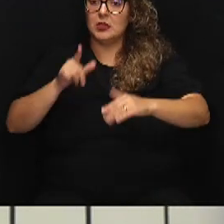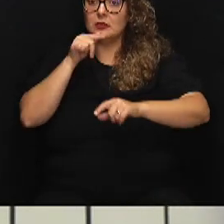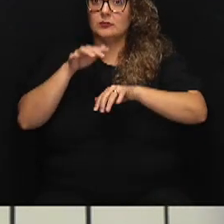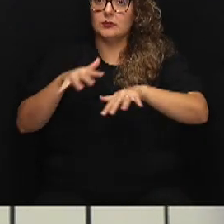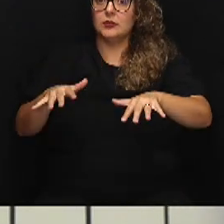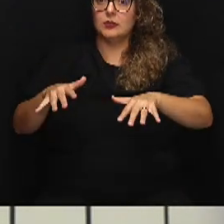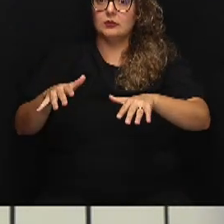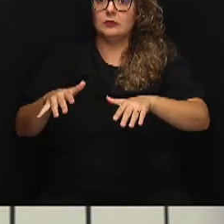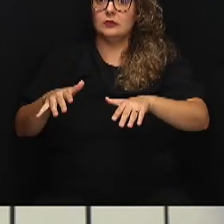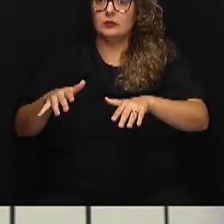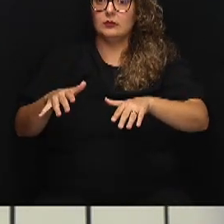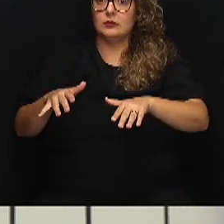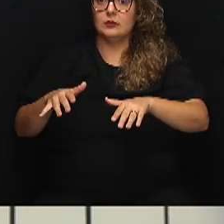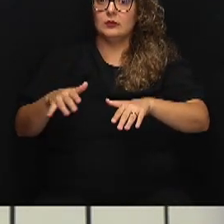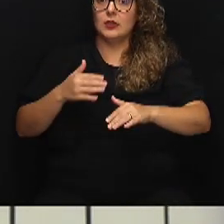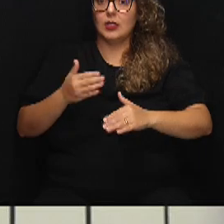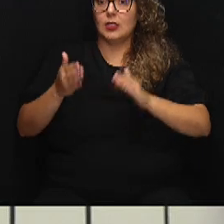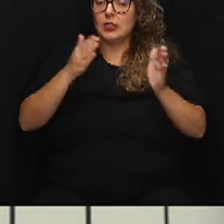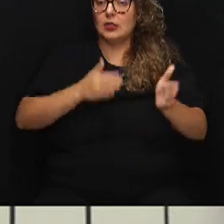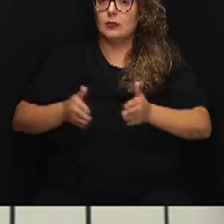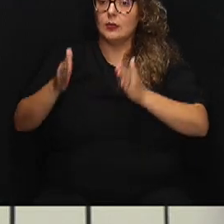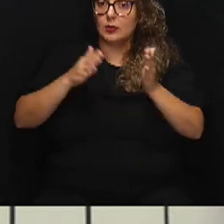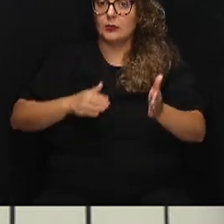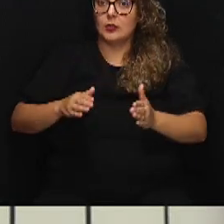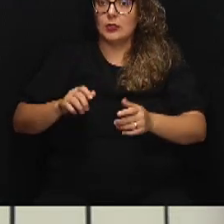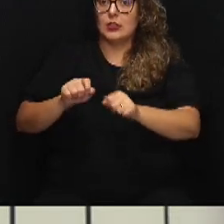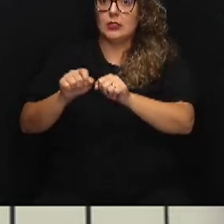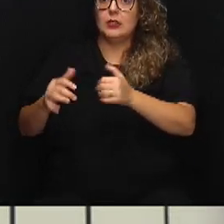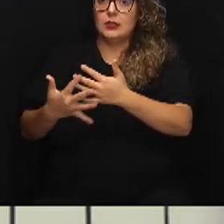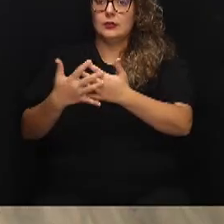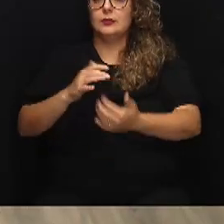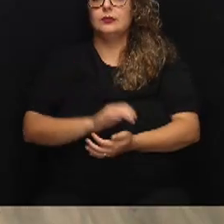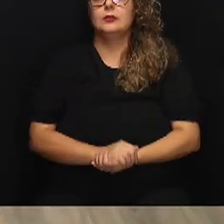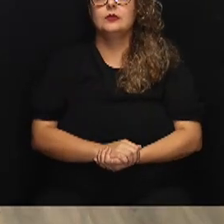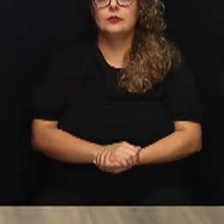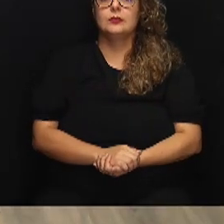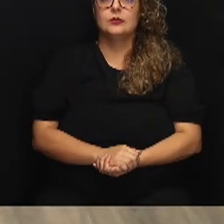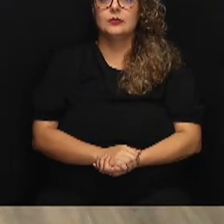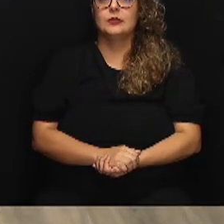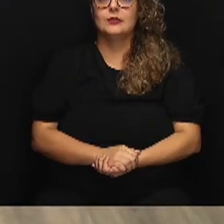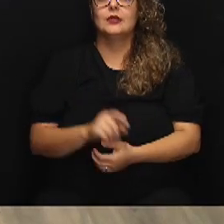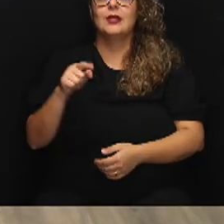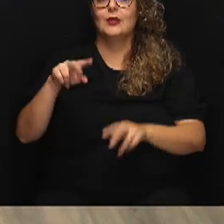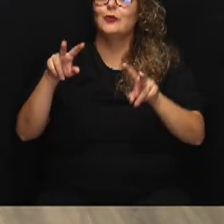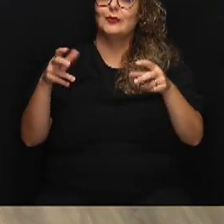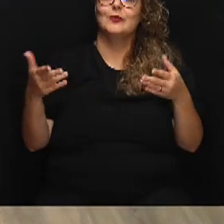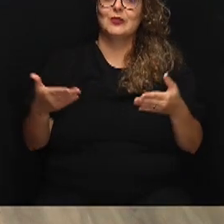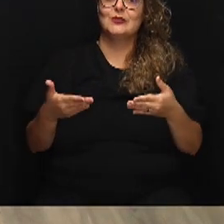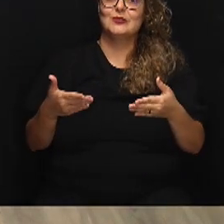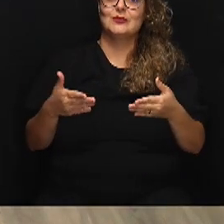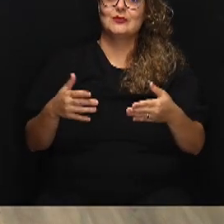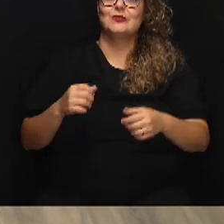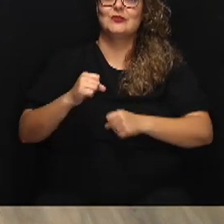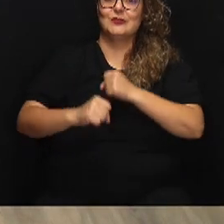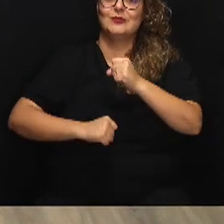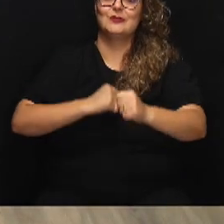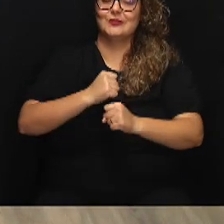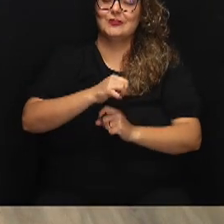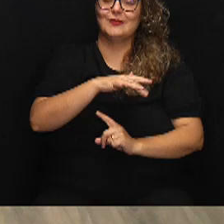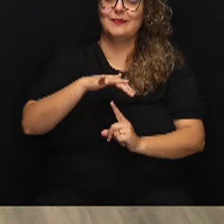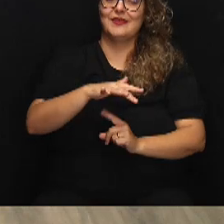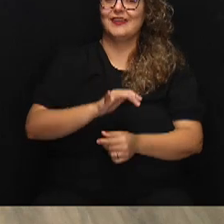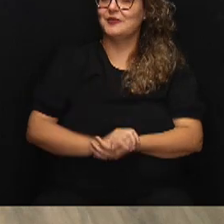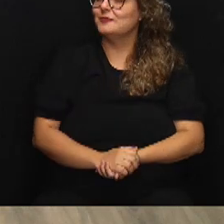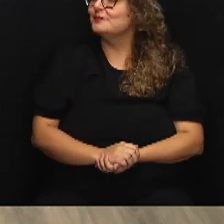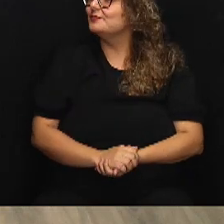na produtividade da agricultura. Esse é o tema de hoje do nosso quadro, o Giro Ambiental.